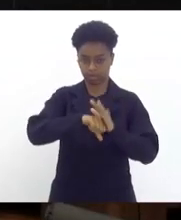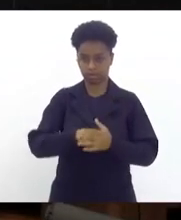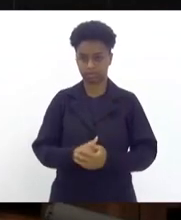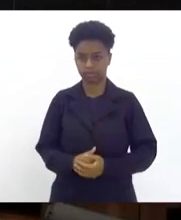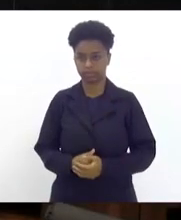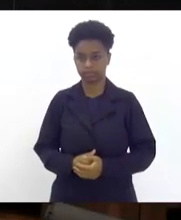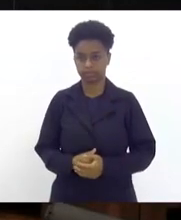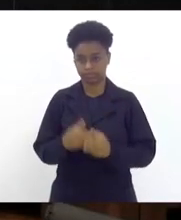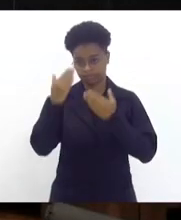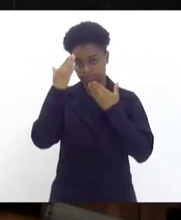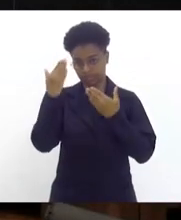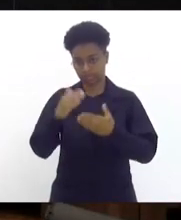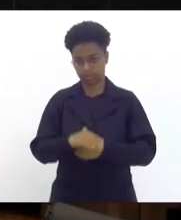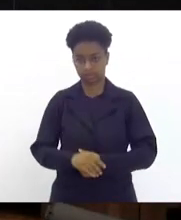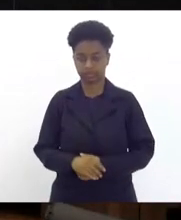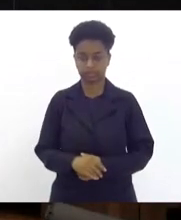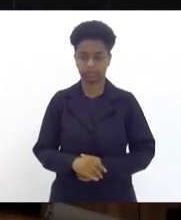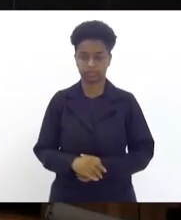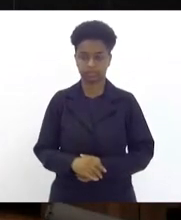Muito obrigado